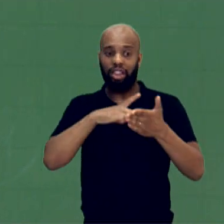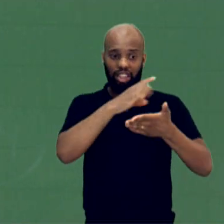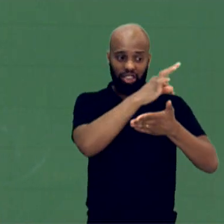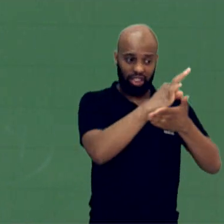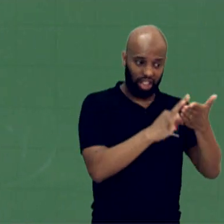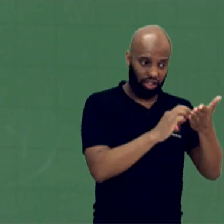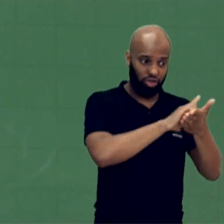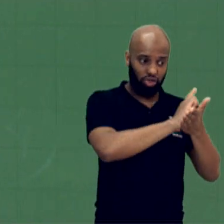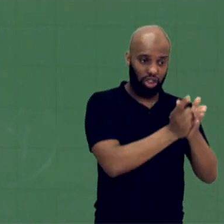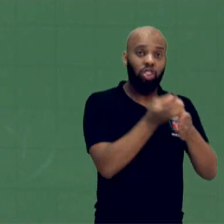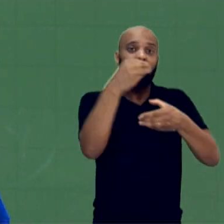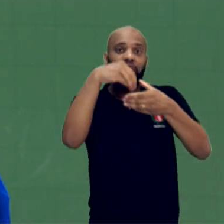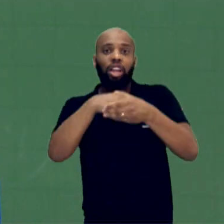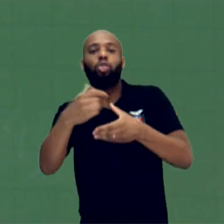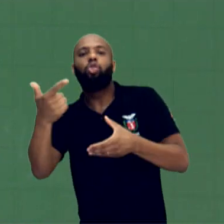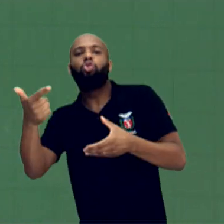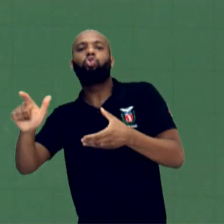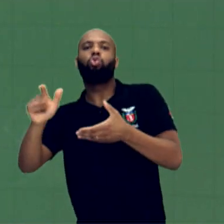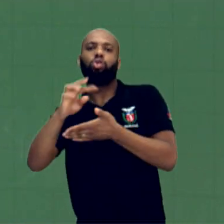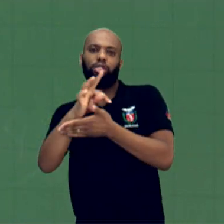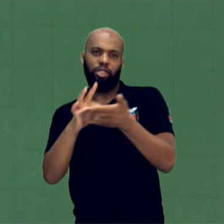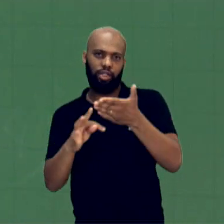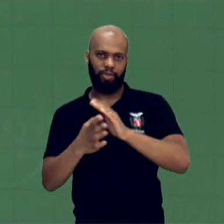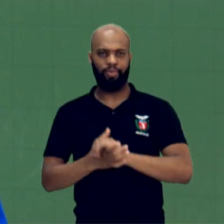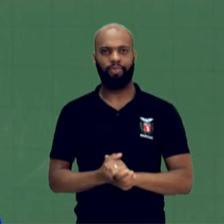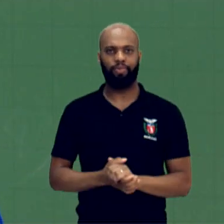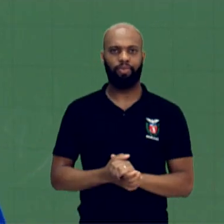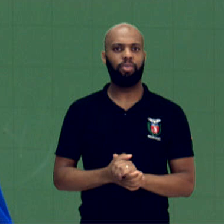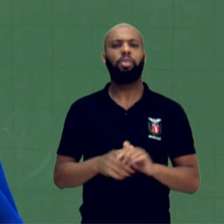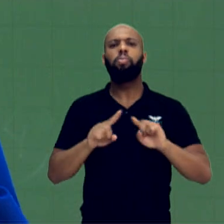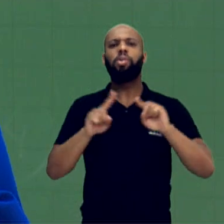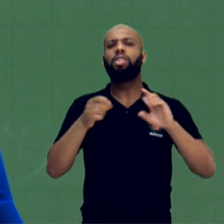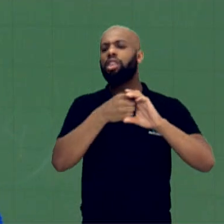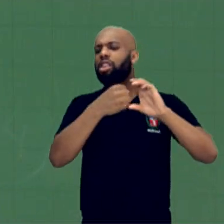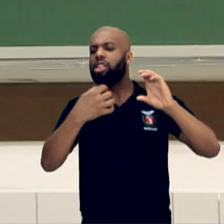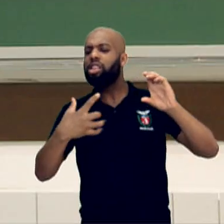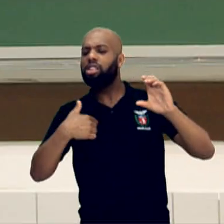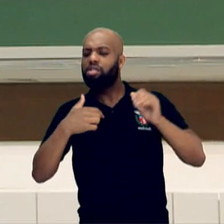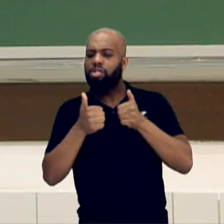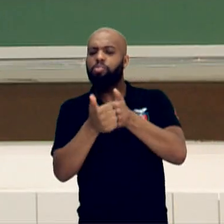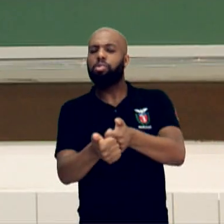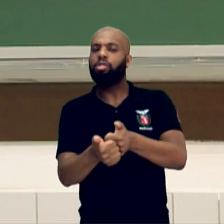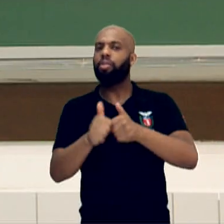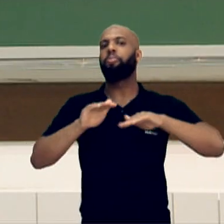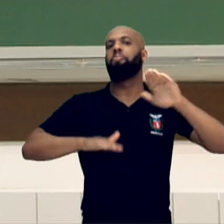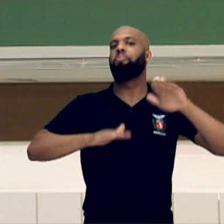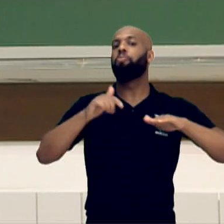qual característica que eu devo seguir? Daquele que eu vou escrever, ok?